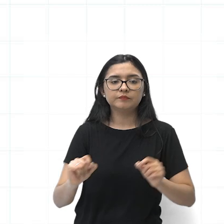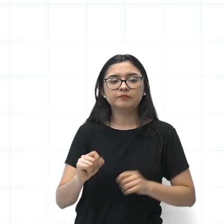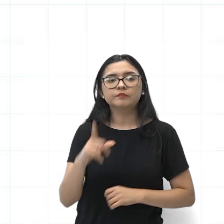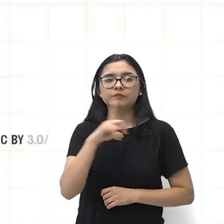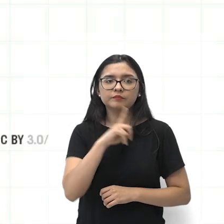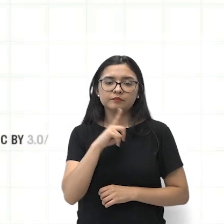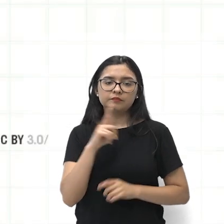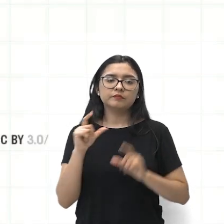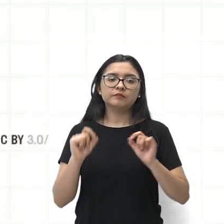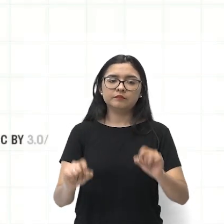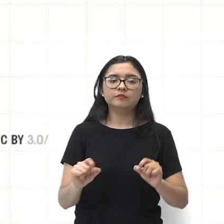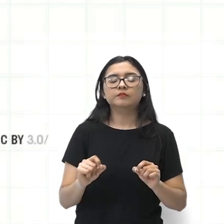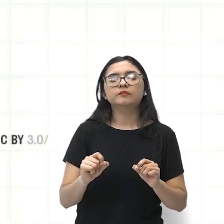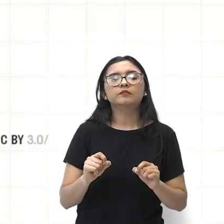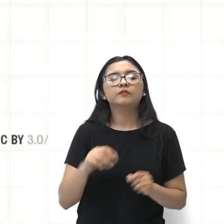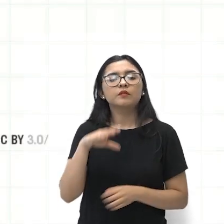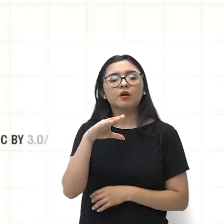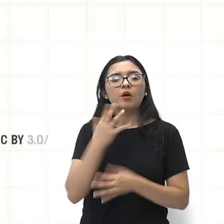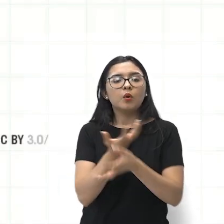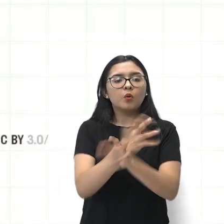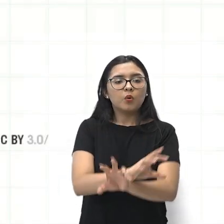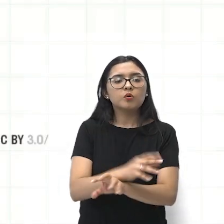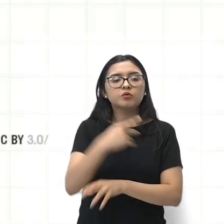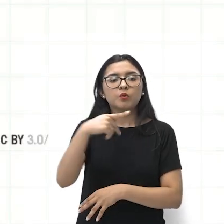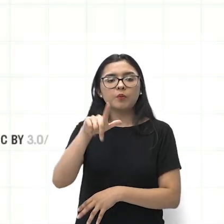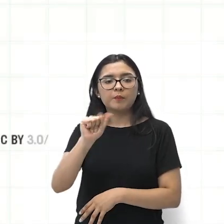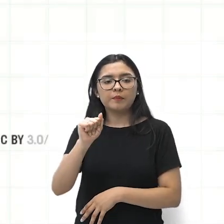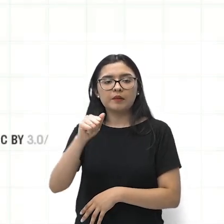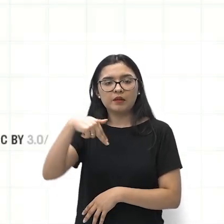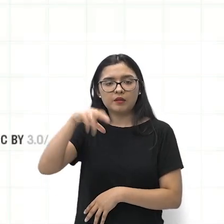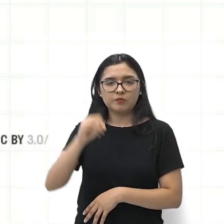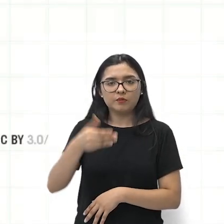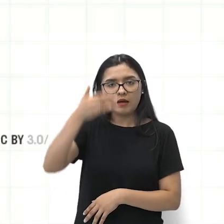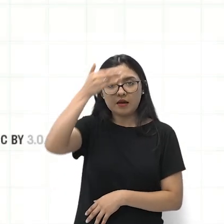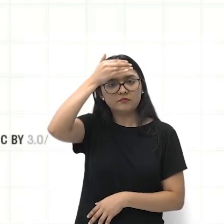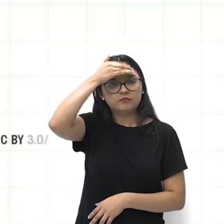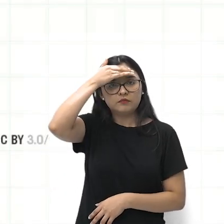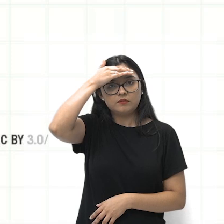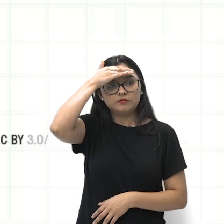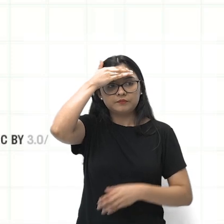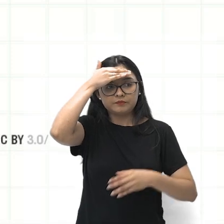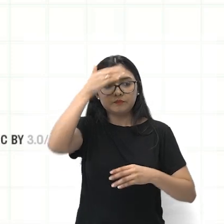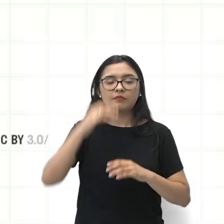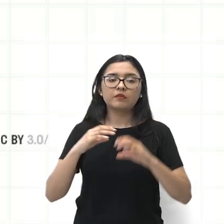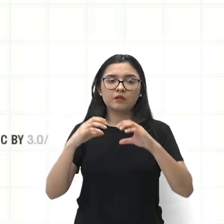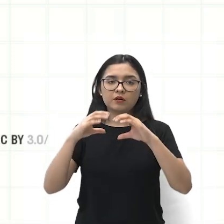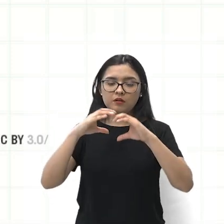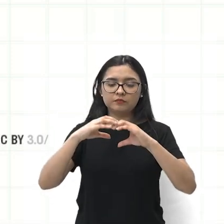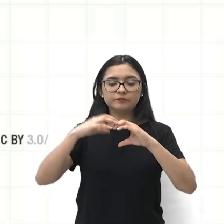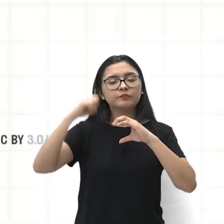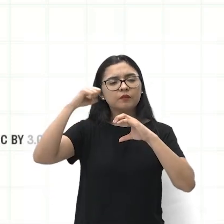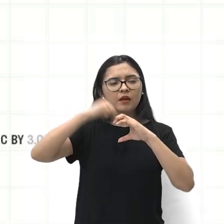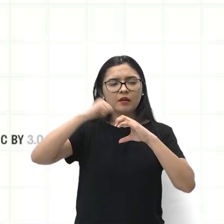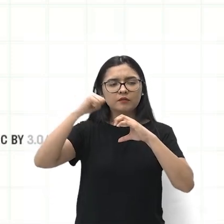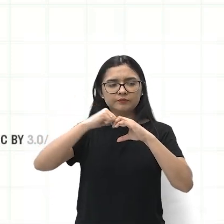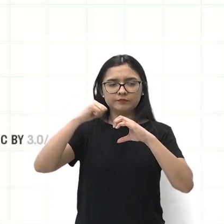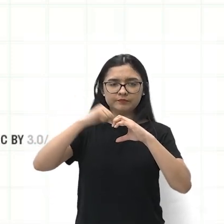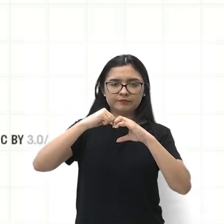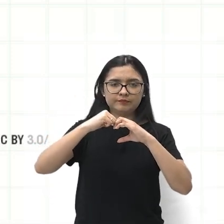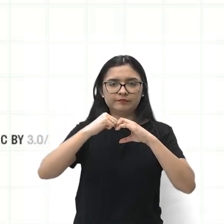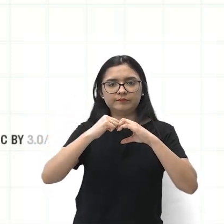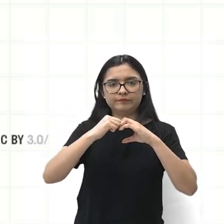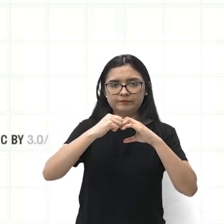o osso plano, certo? Pegue aí na sua testa. Esse é um osso plano,